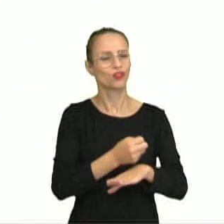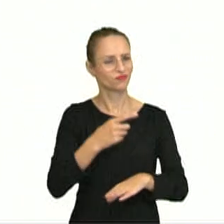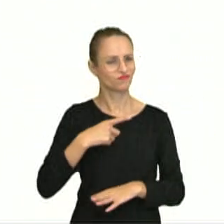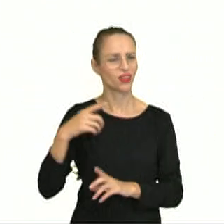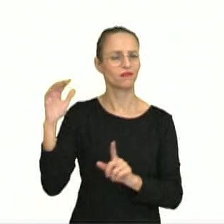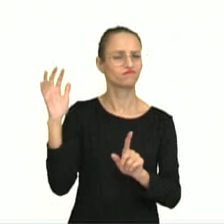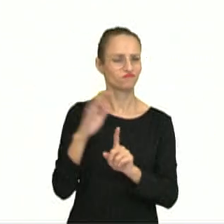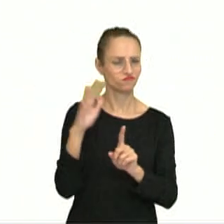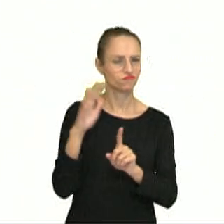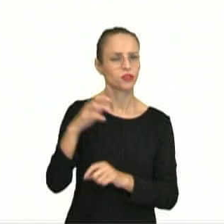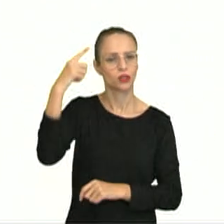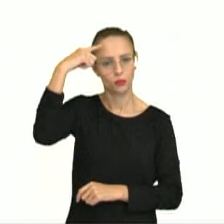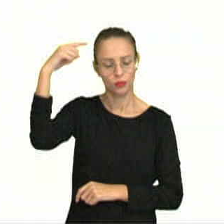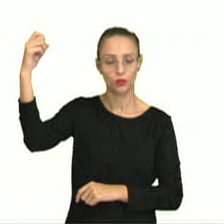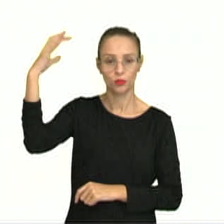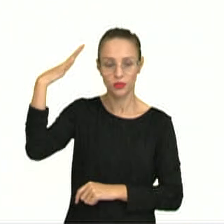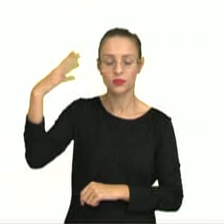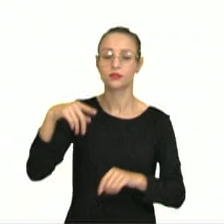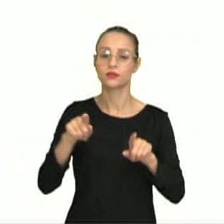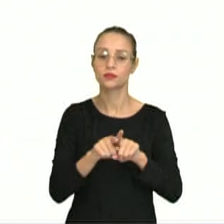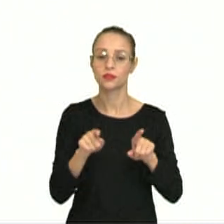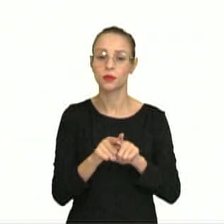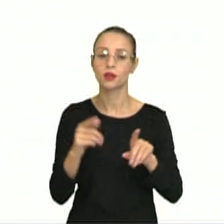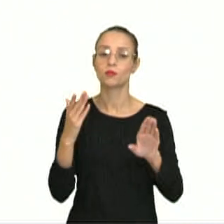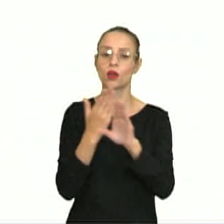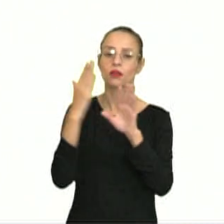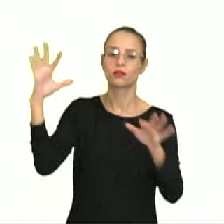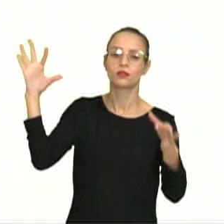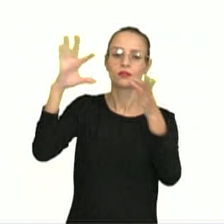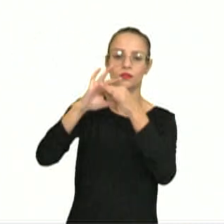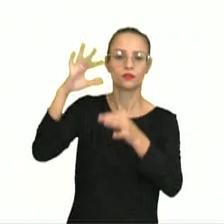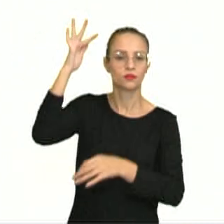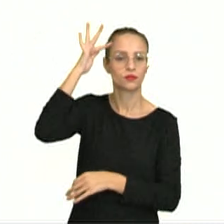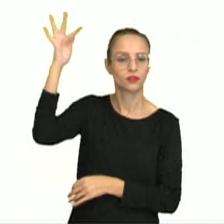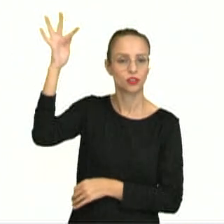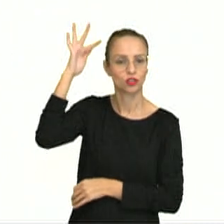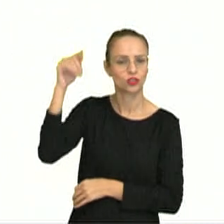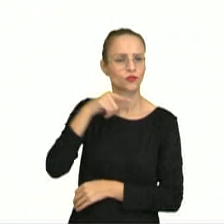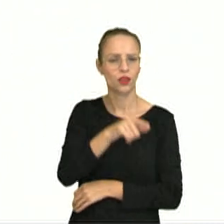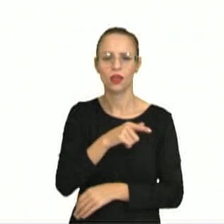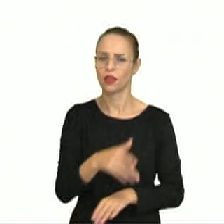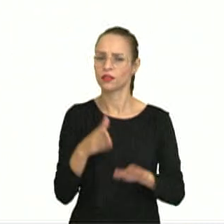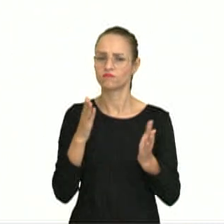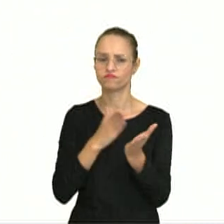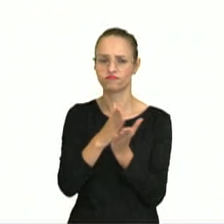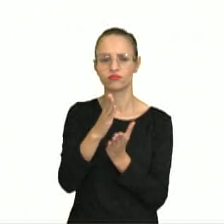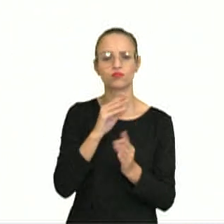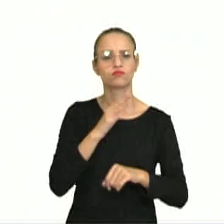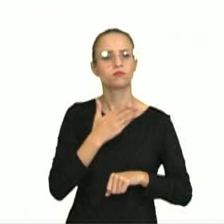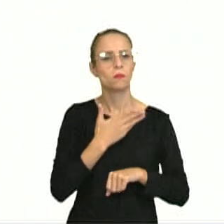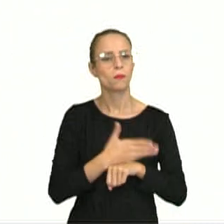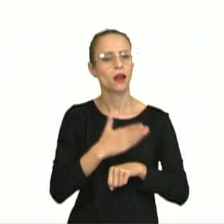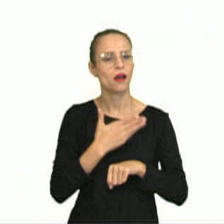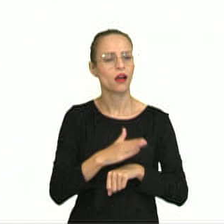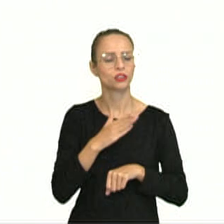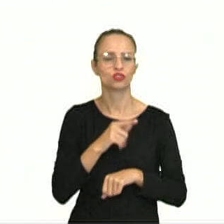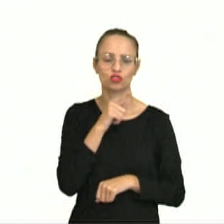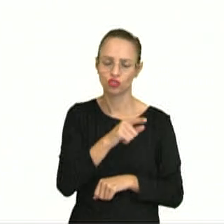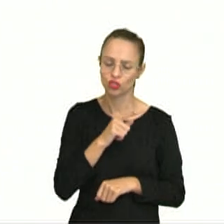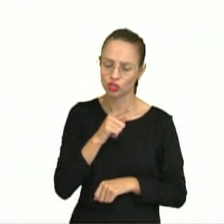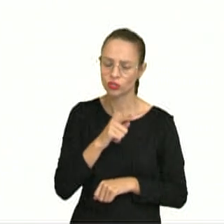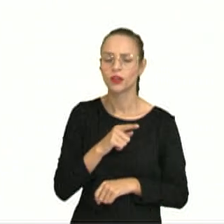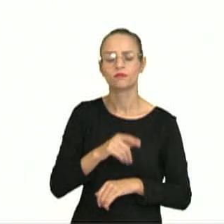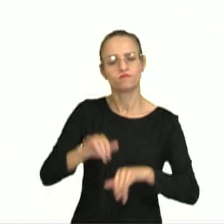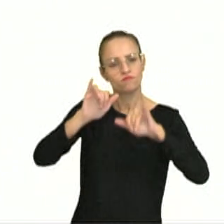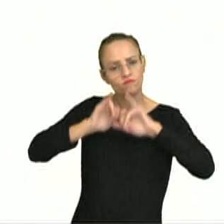esse pensamento e a partir da filosofia eles vão às vias práticas, né, declarando a sua